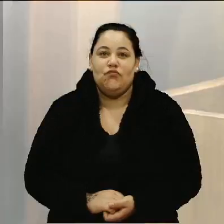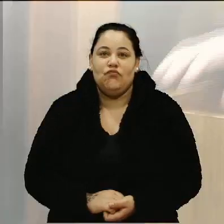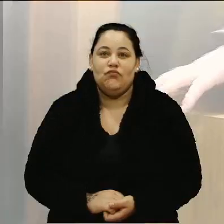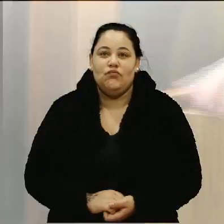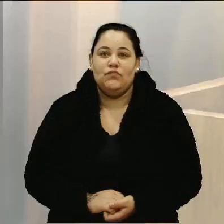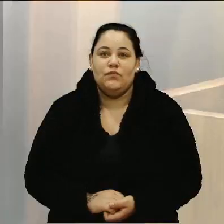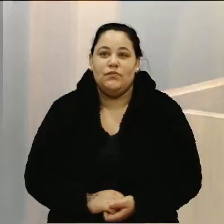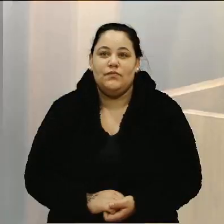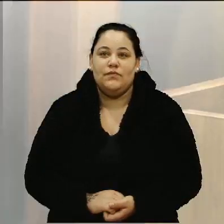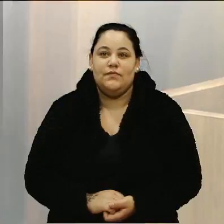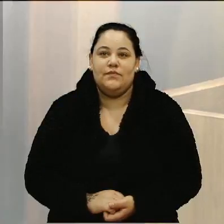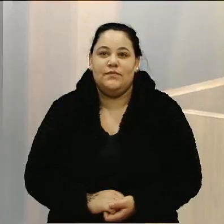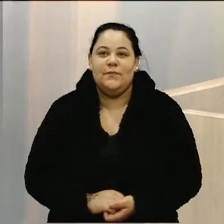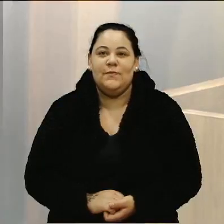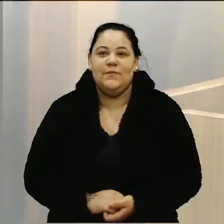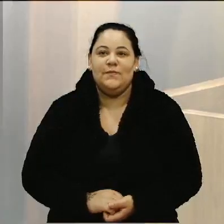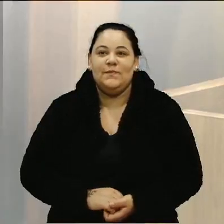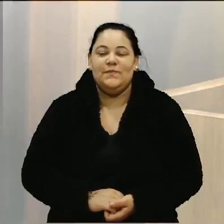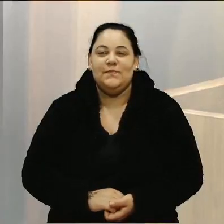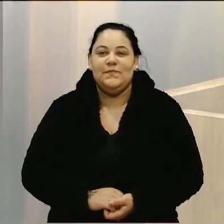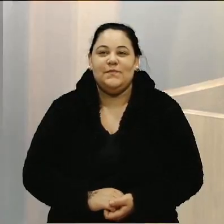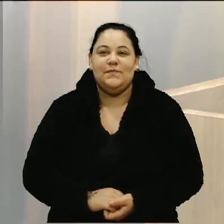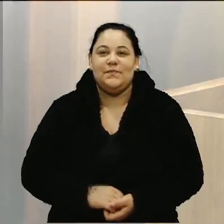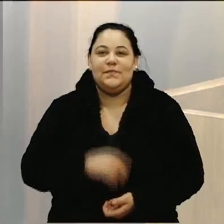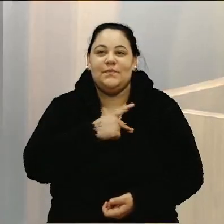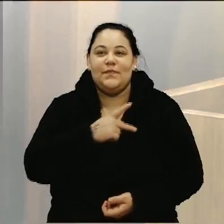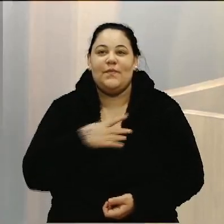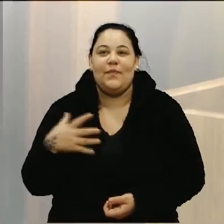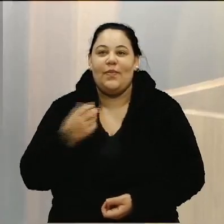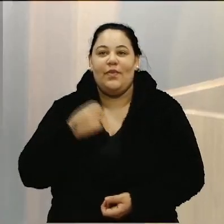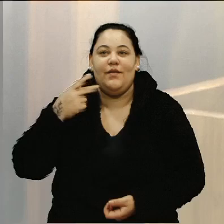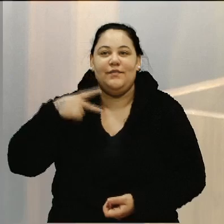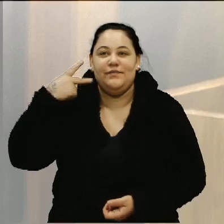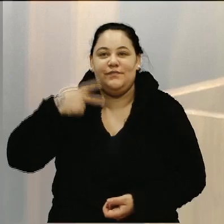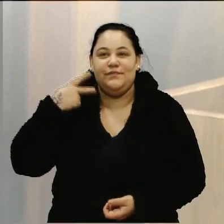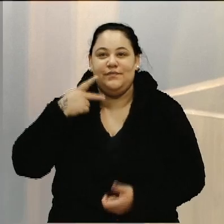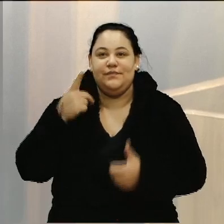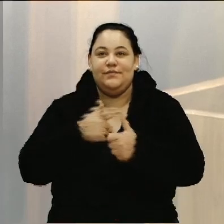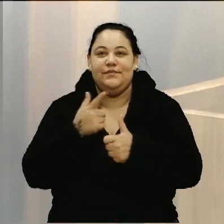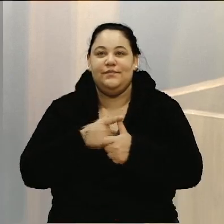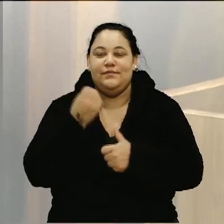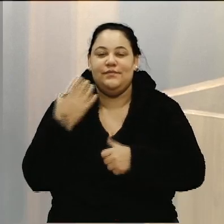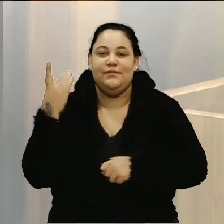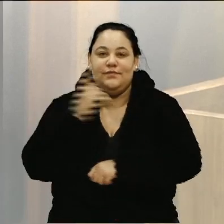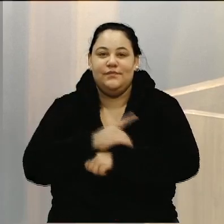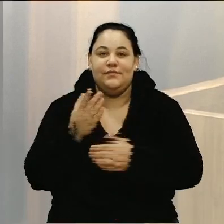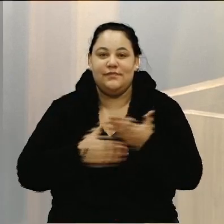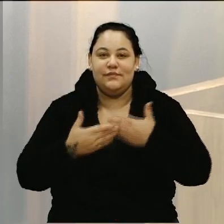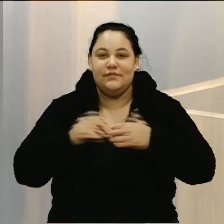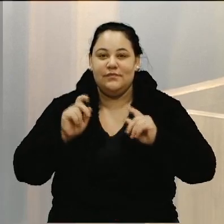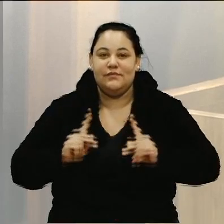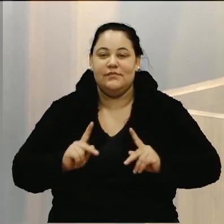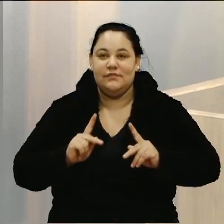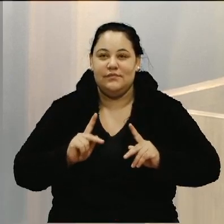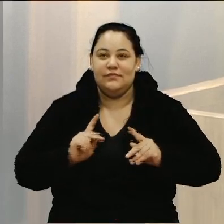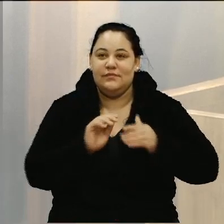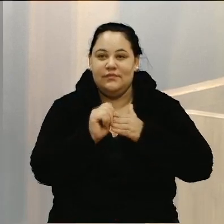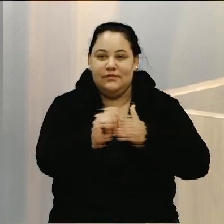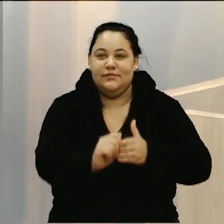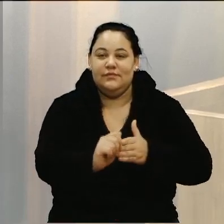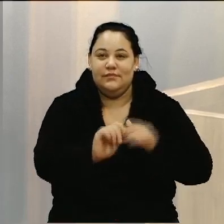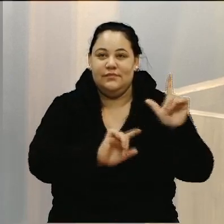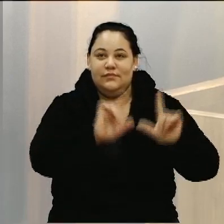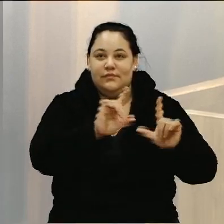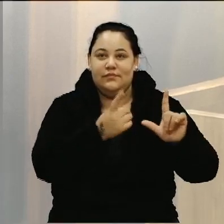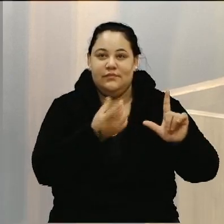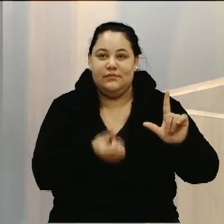Senhora presidente, senhoras e senhores vereadores, primeiramente, muito bom dia a todos, a quem nos assiste pela TV Câmara Canal 16 e